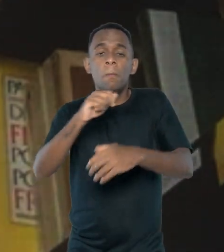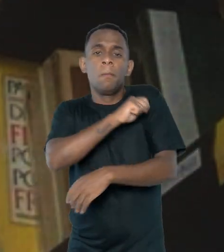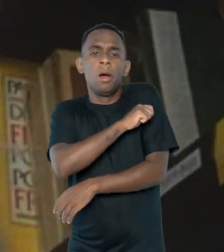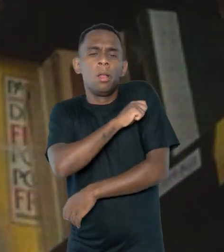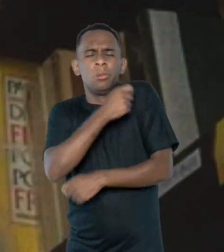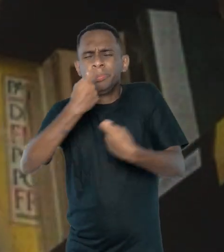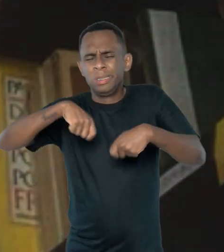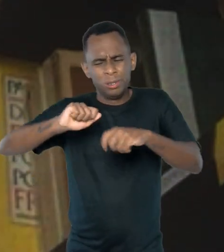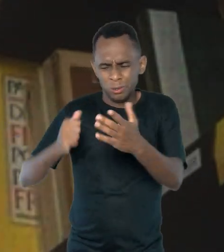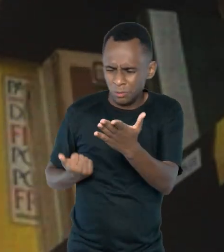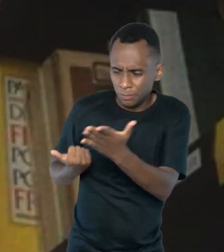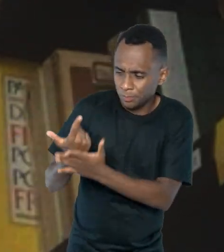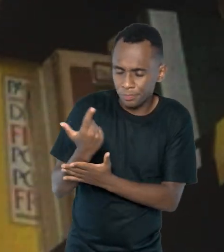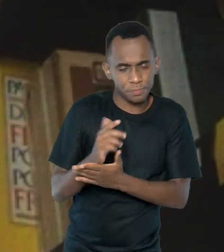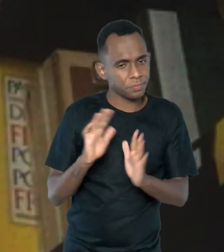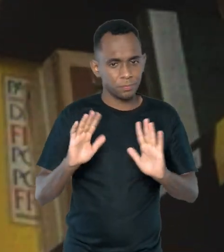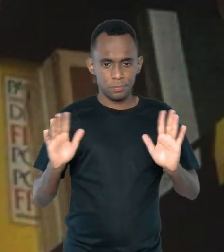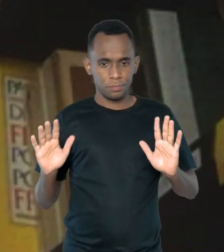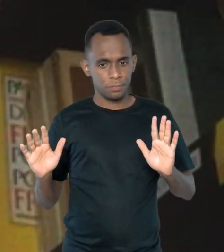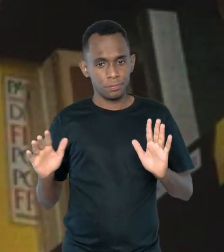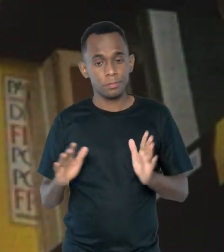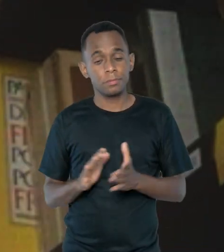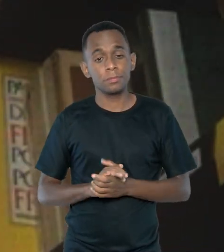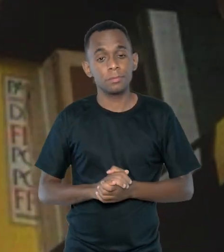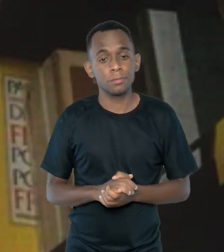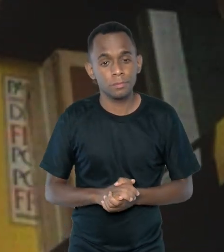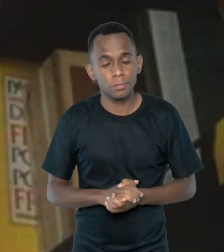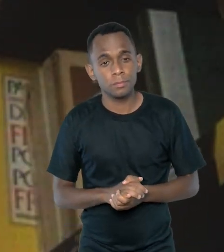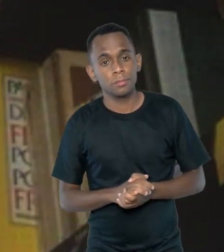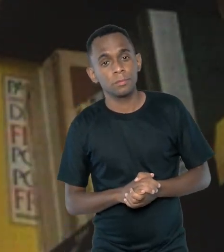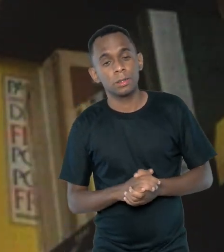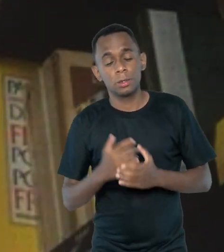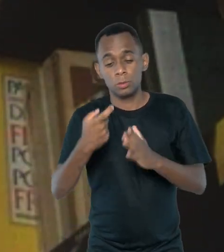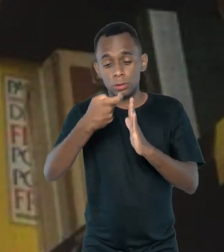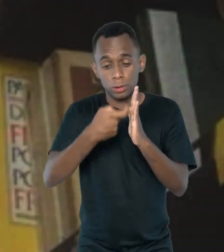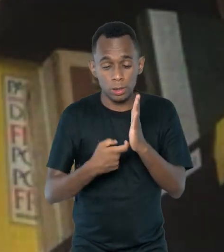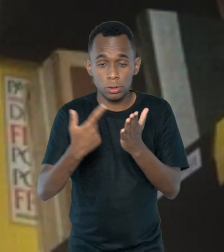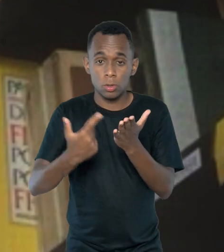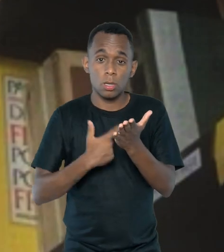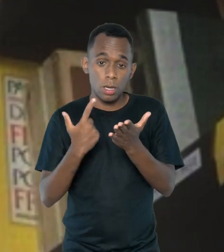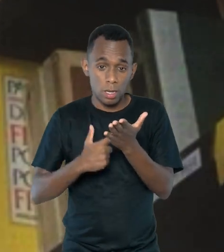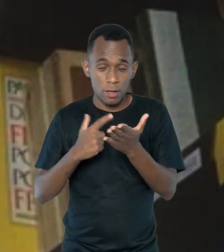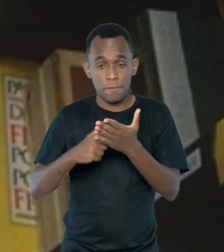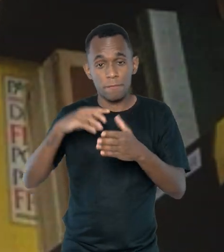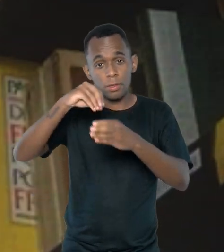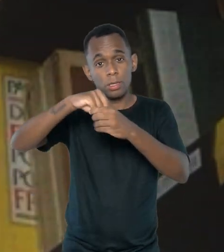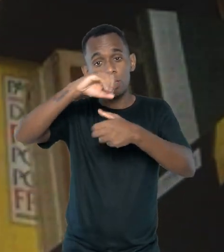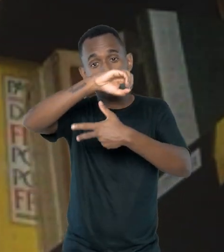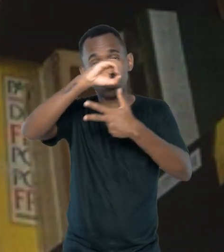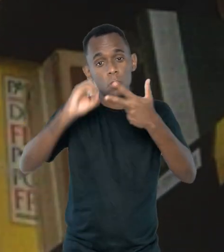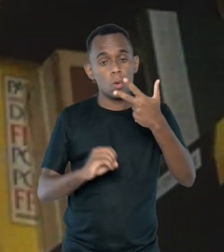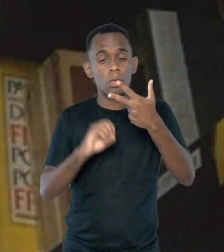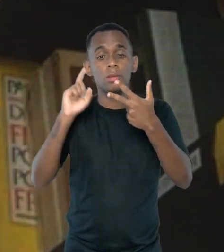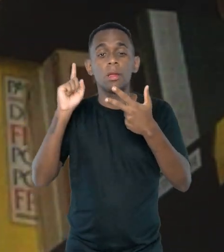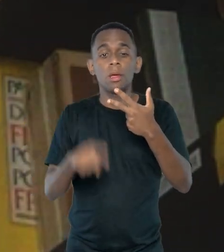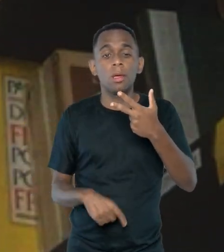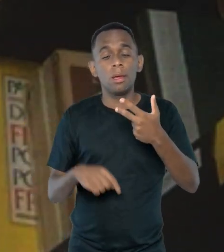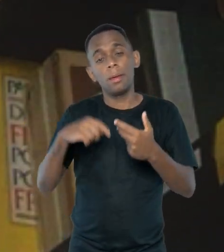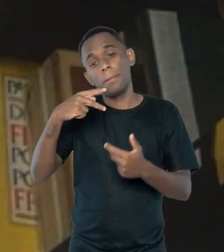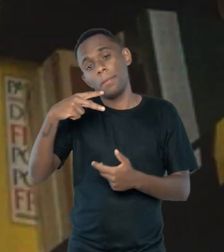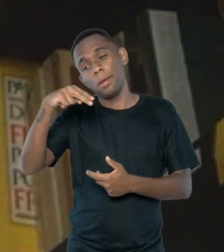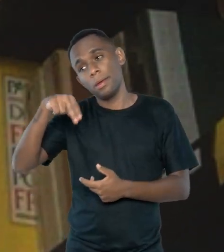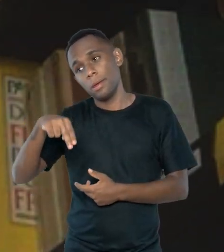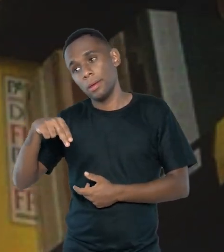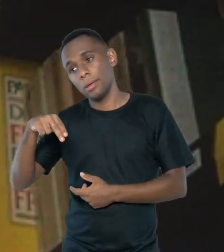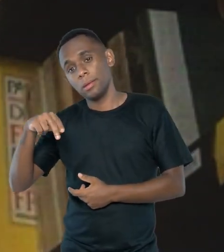precisem comprar, quer dizer, as obras do Enem passariam a fazer parte do